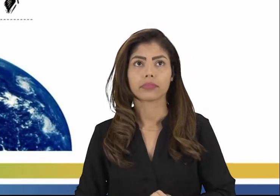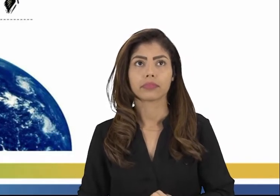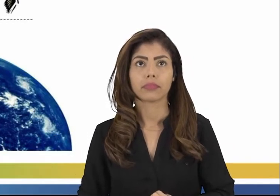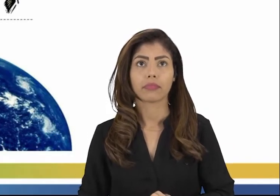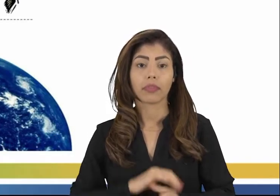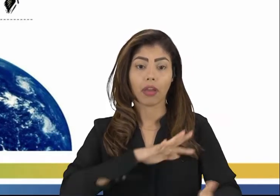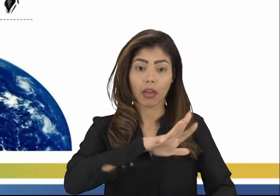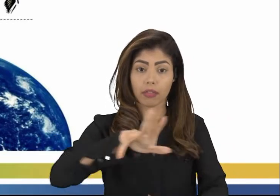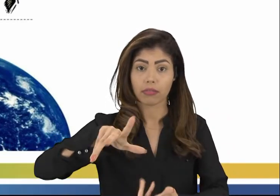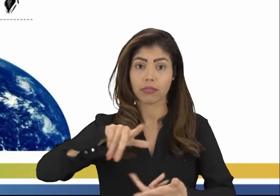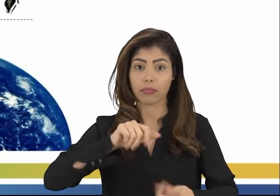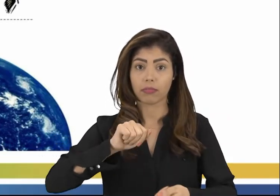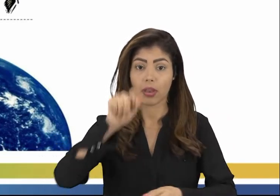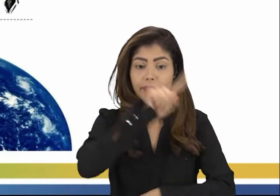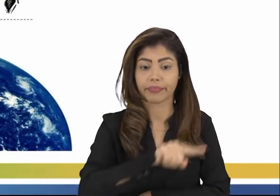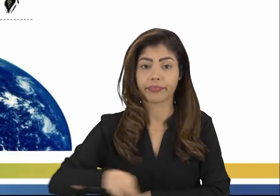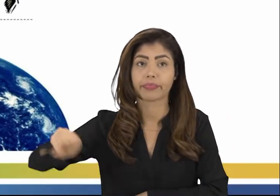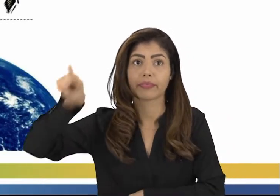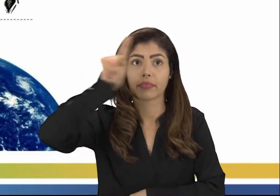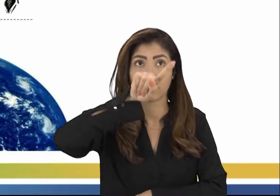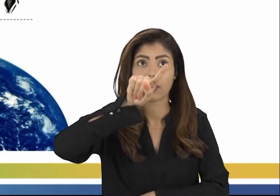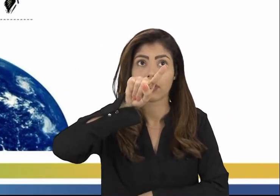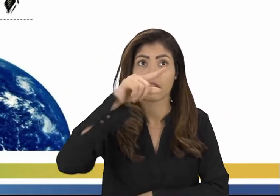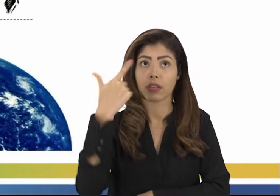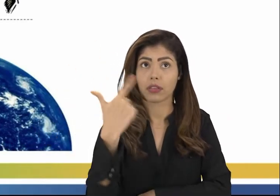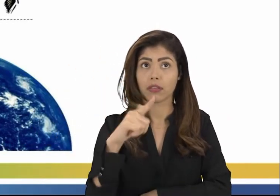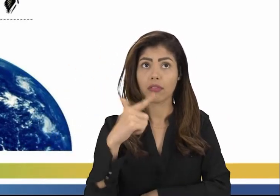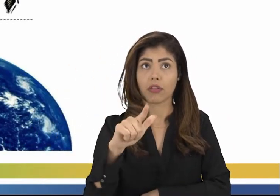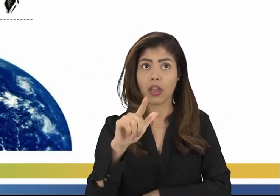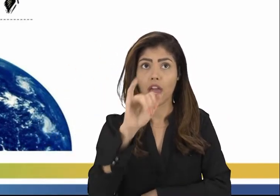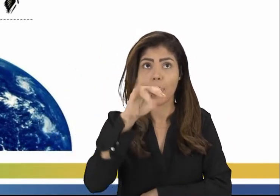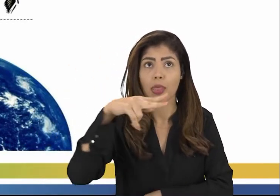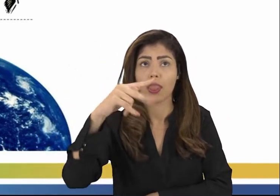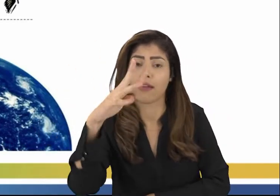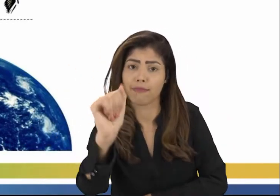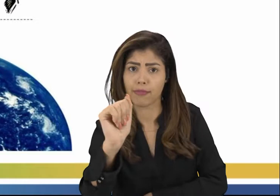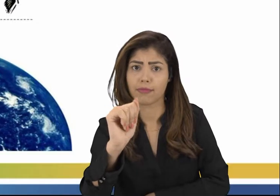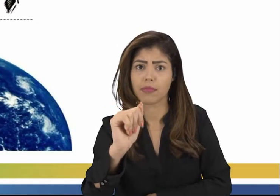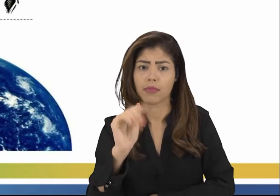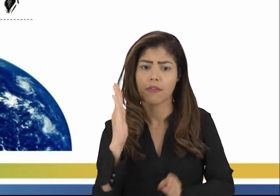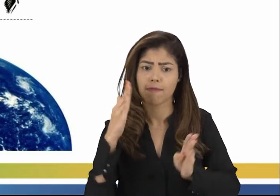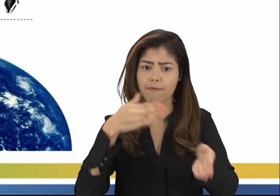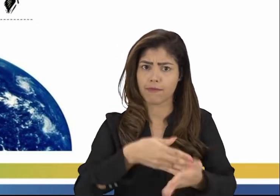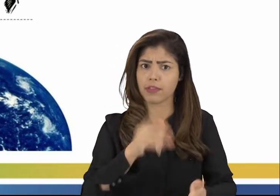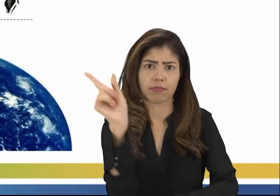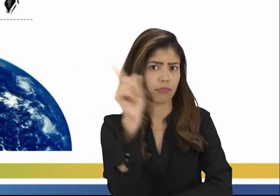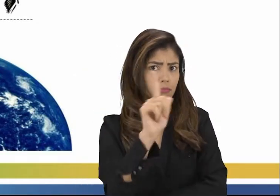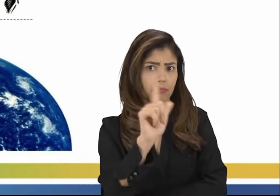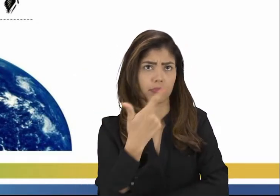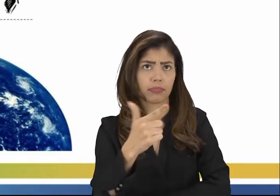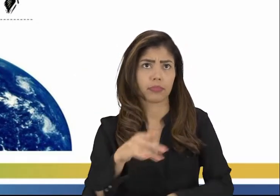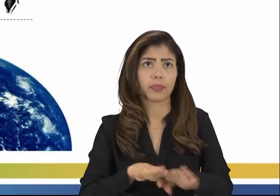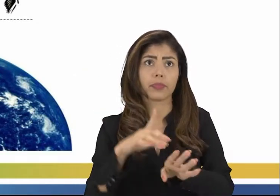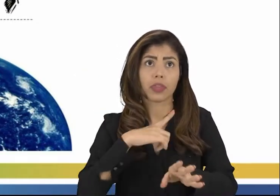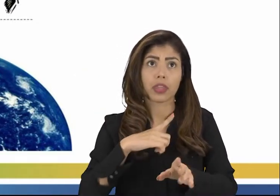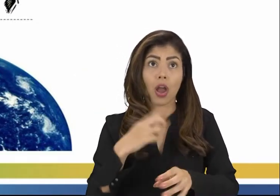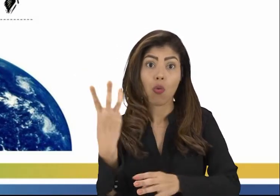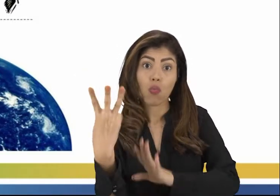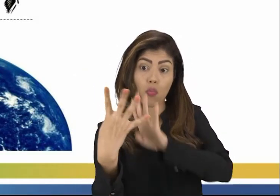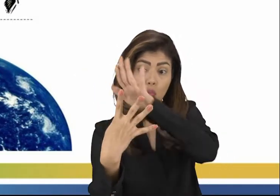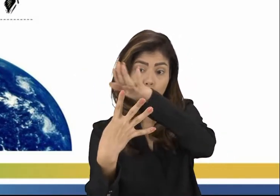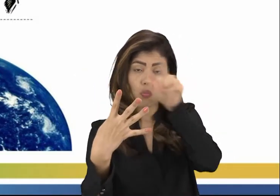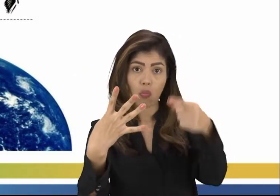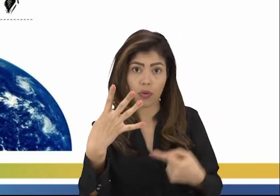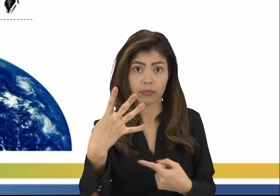a Terra era esférica, imutável e finita. O universo era composto por 4 elementos. Veja bem, ele